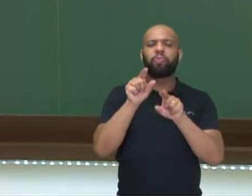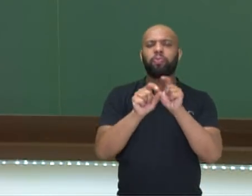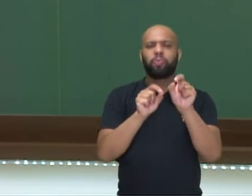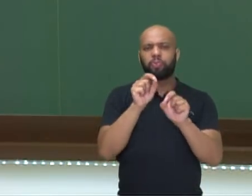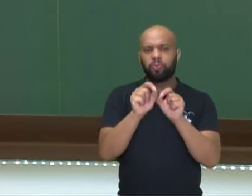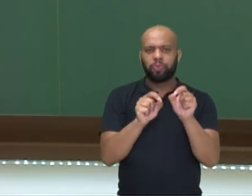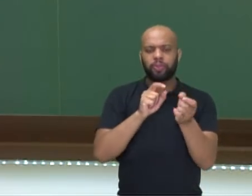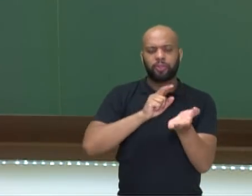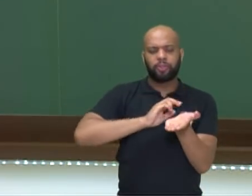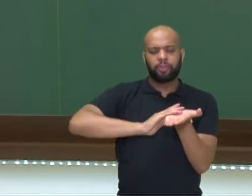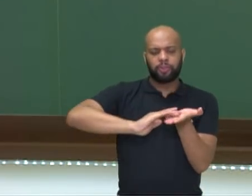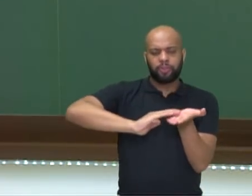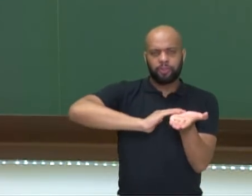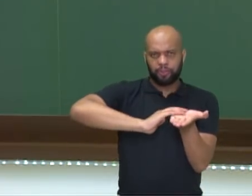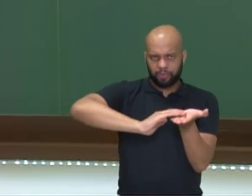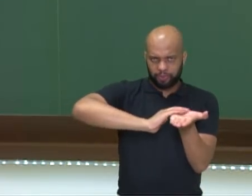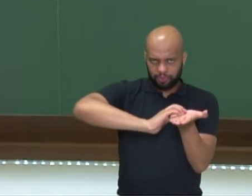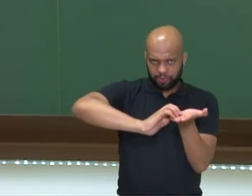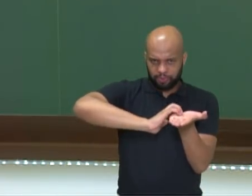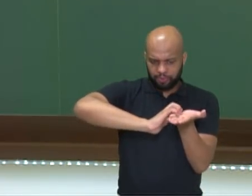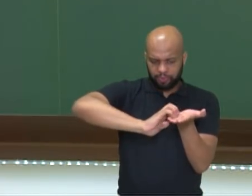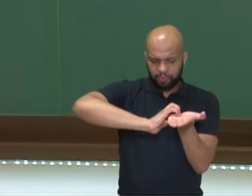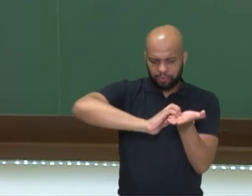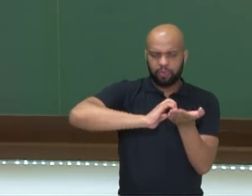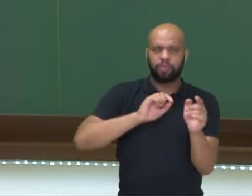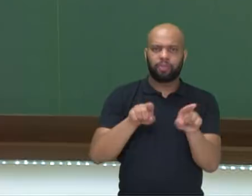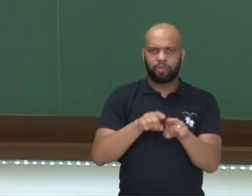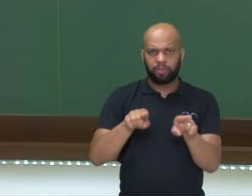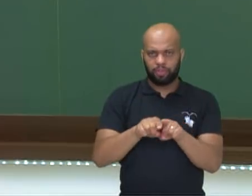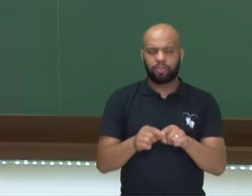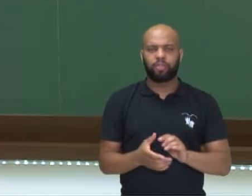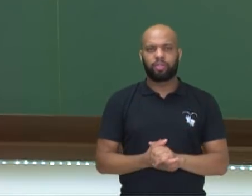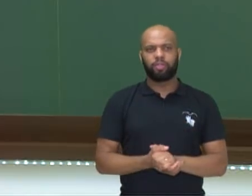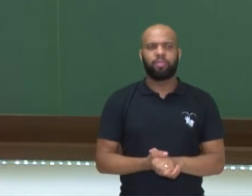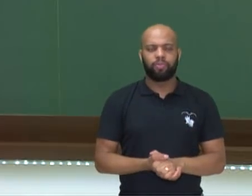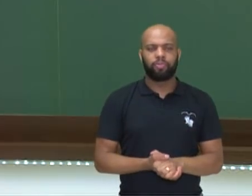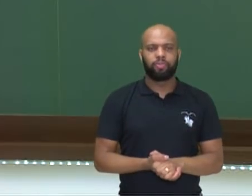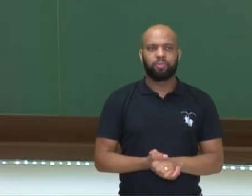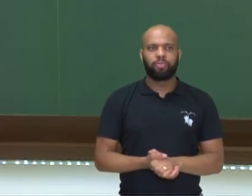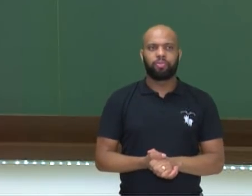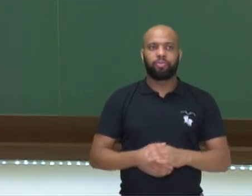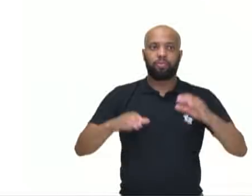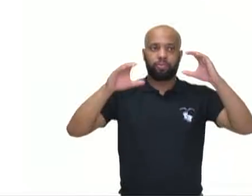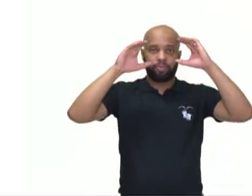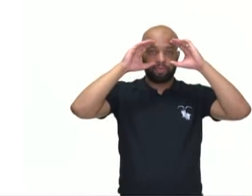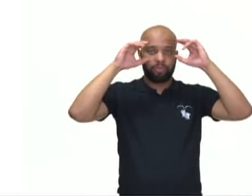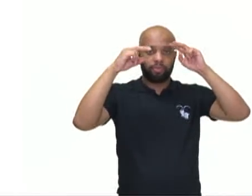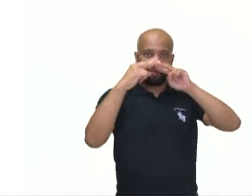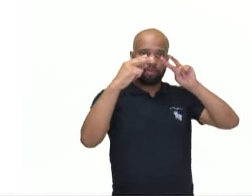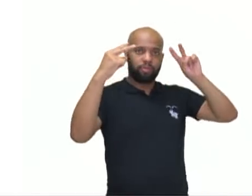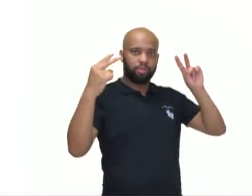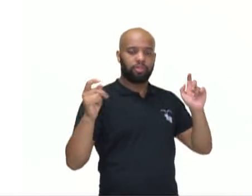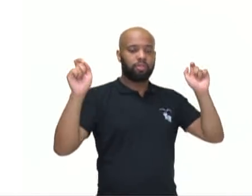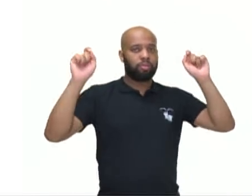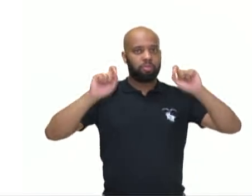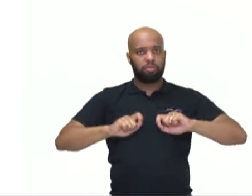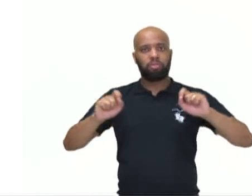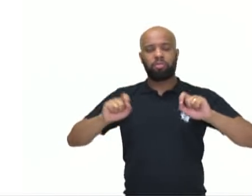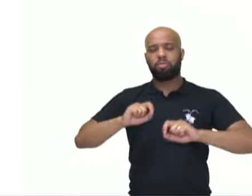o tátil, né? Envolver o nosso tato também. Ela permite uma